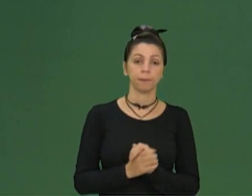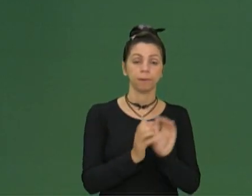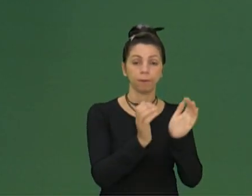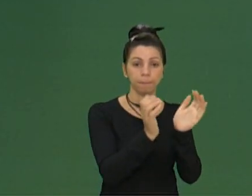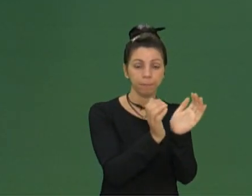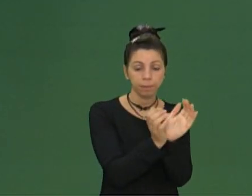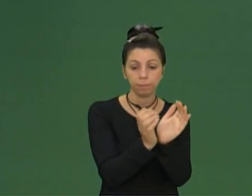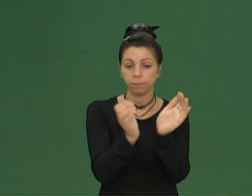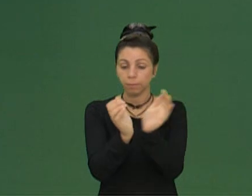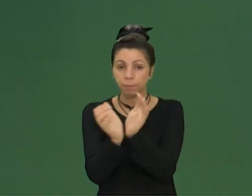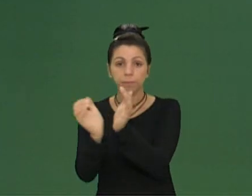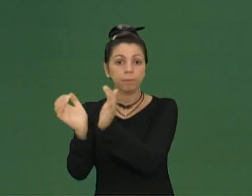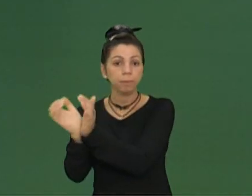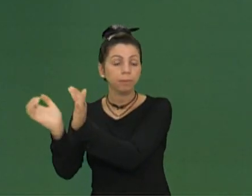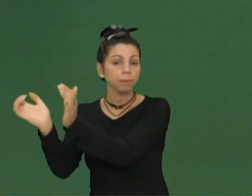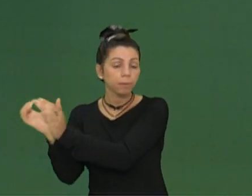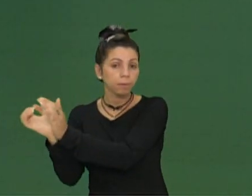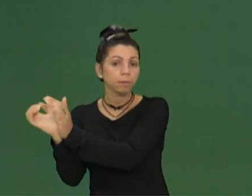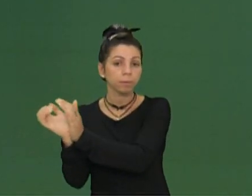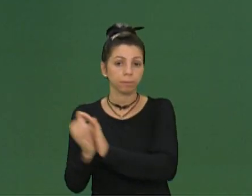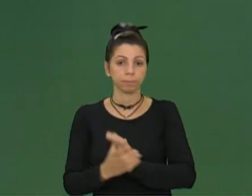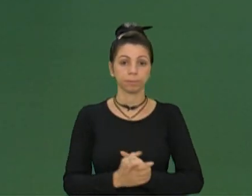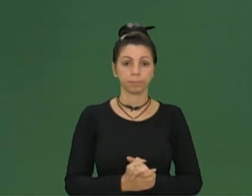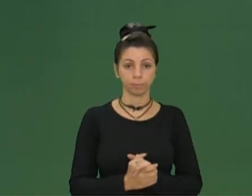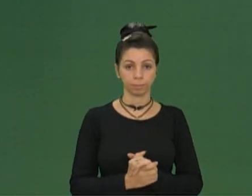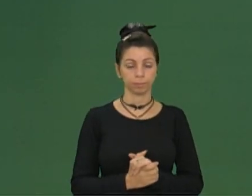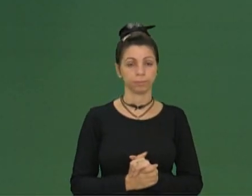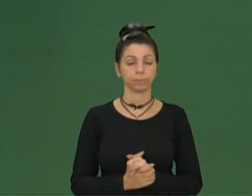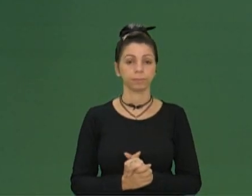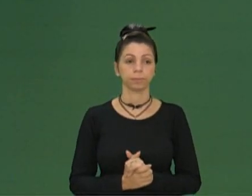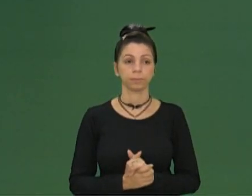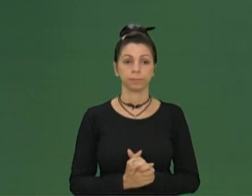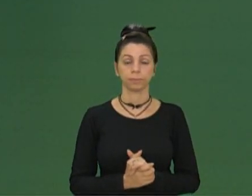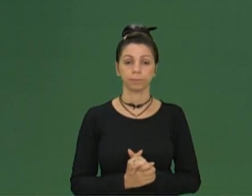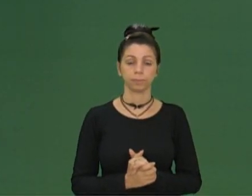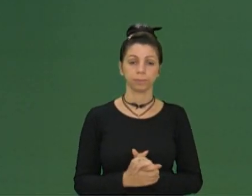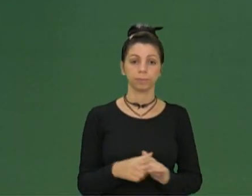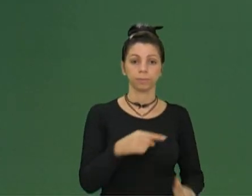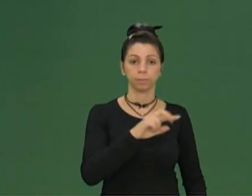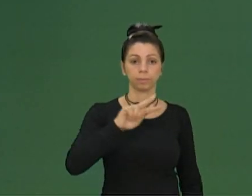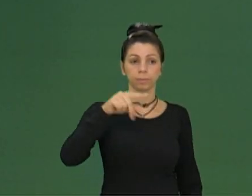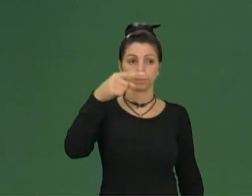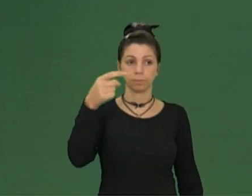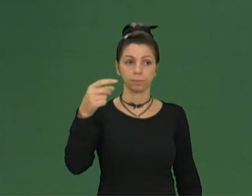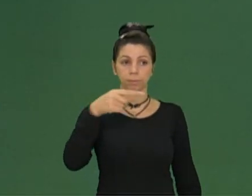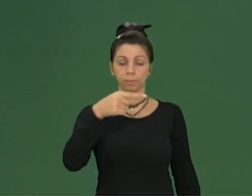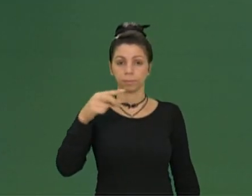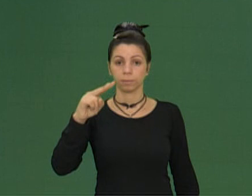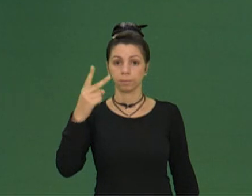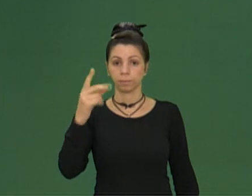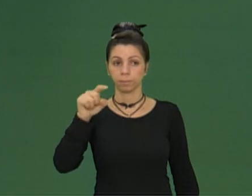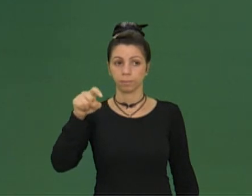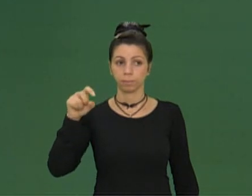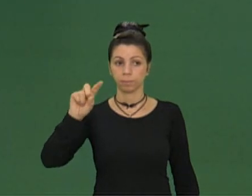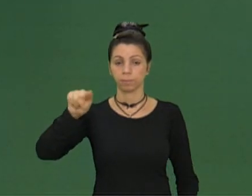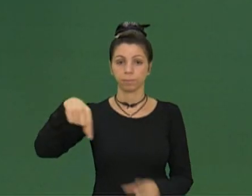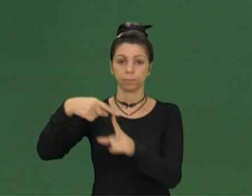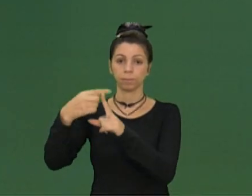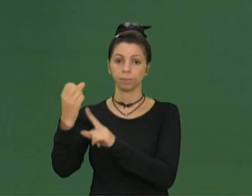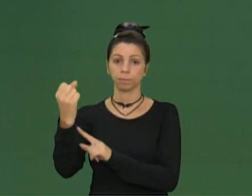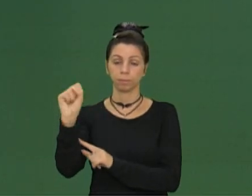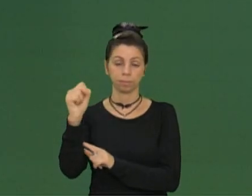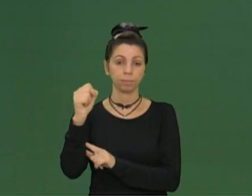do x, a família dos números das constantes. Então, aqui, menos x² menos 2x mais 8.